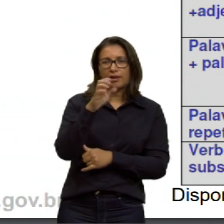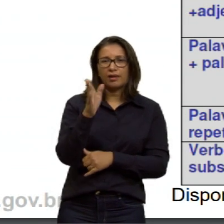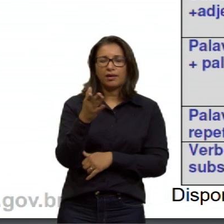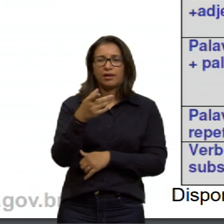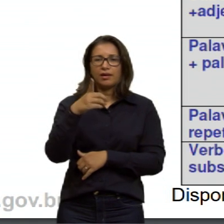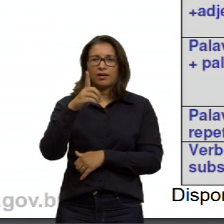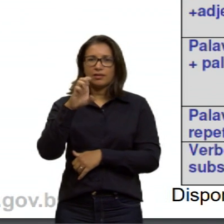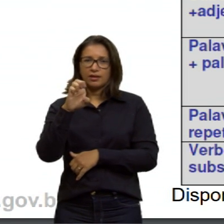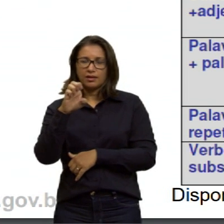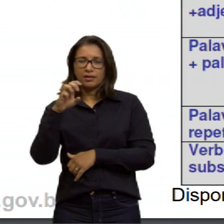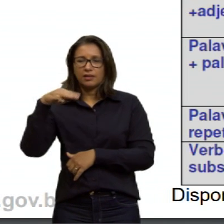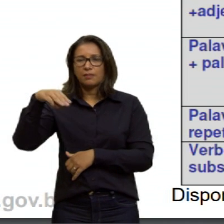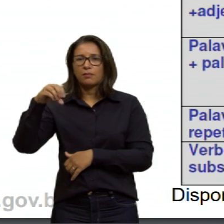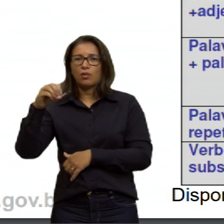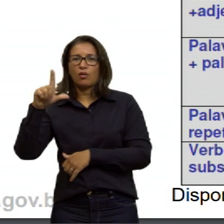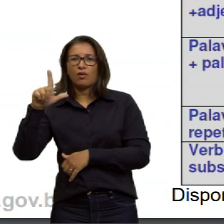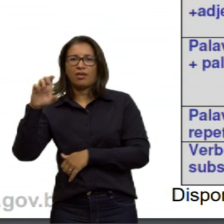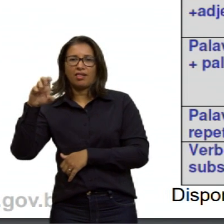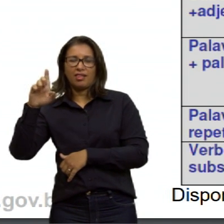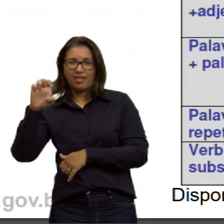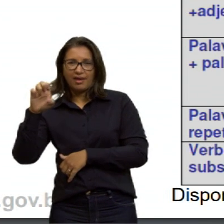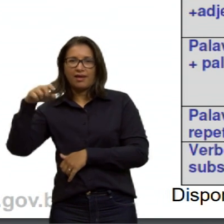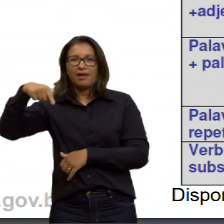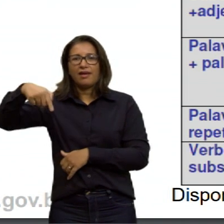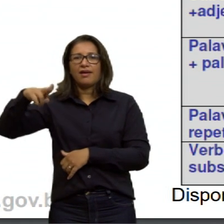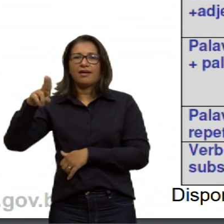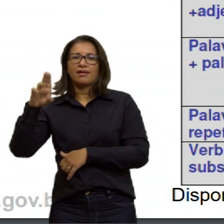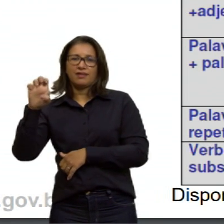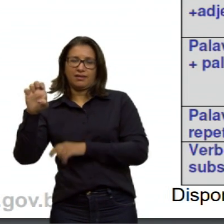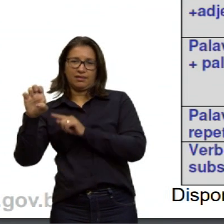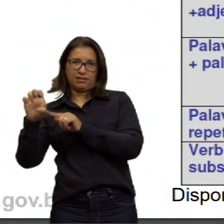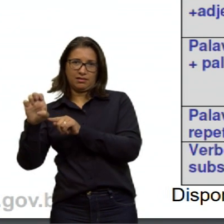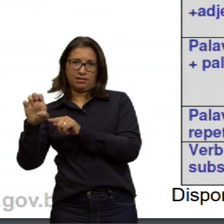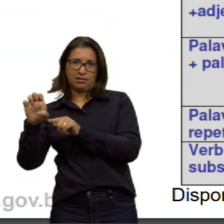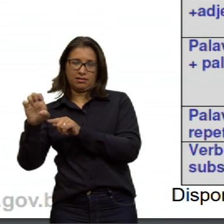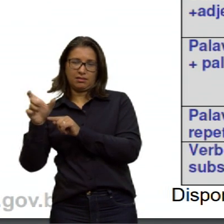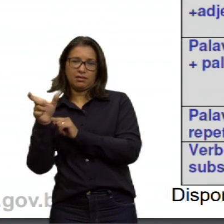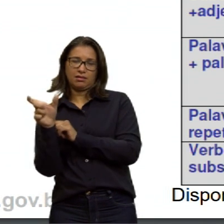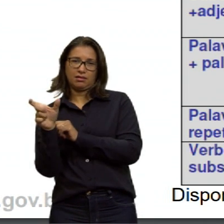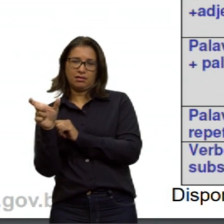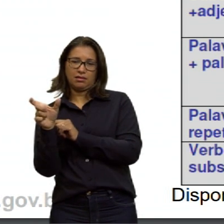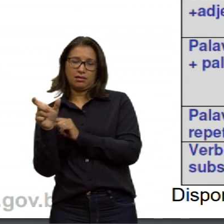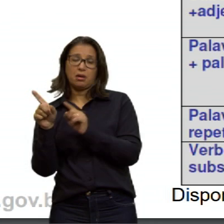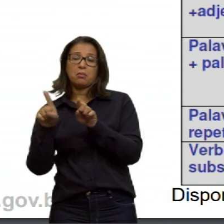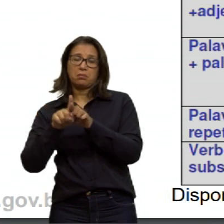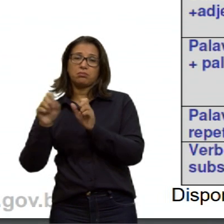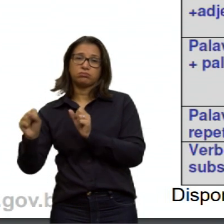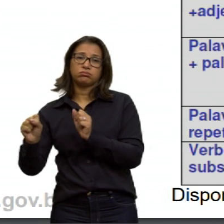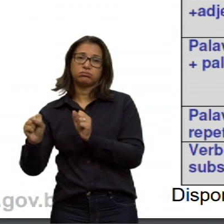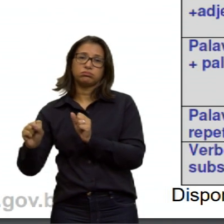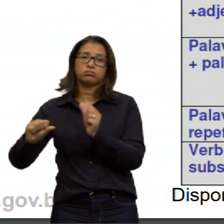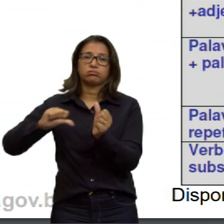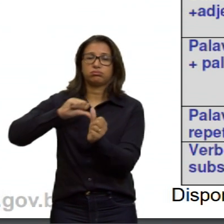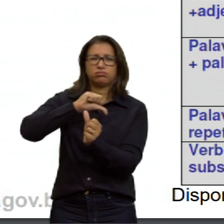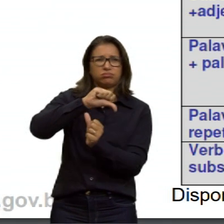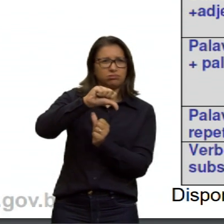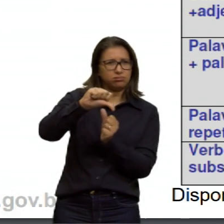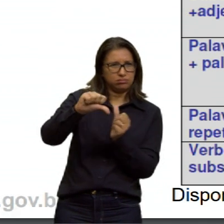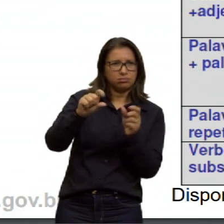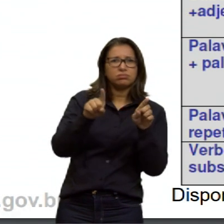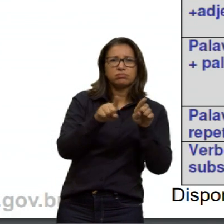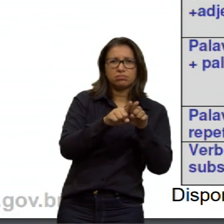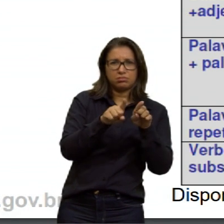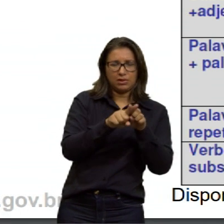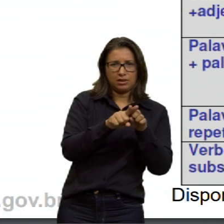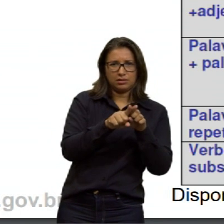pés-de-moleque substantivo + adjetivo ou se inverter também tá adjetivo